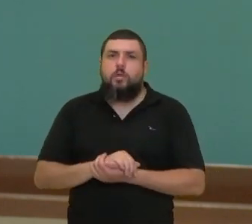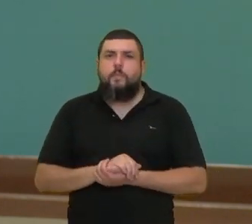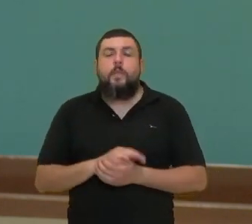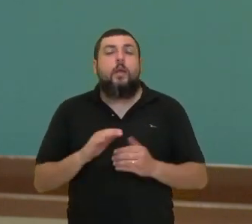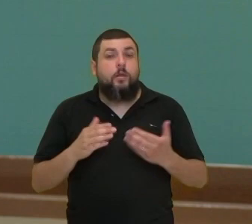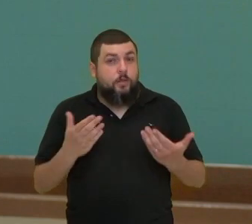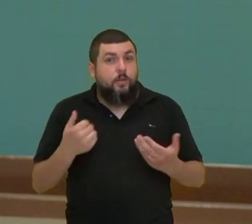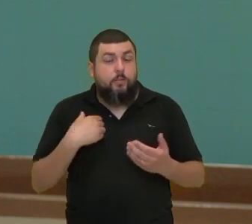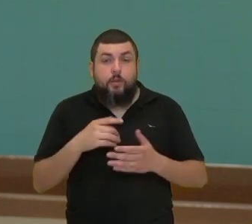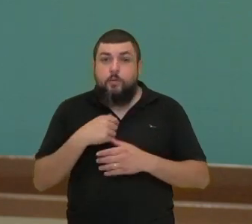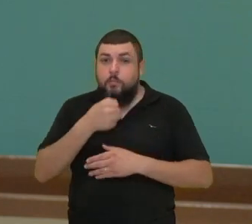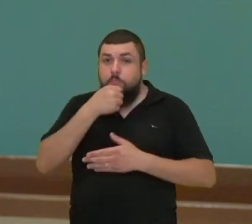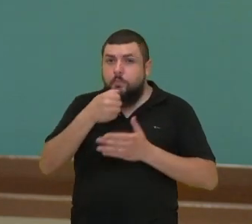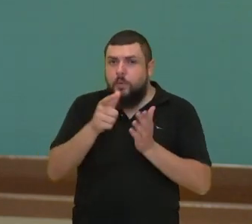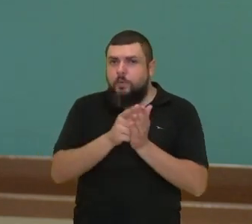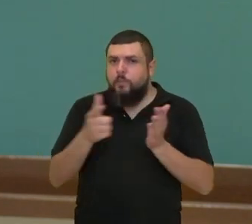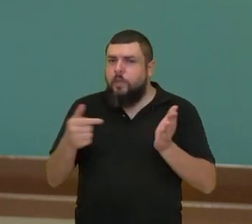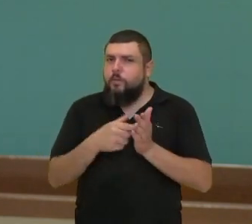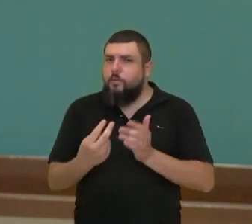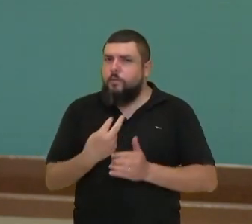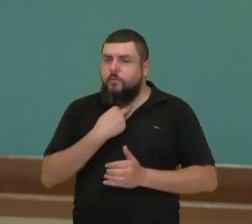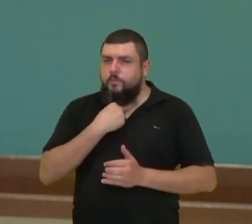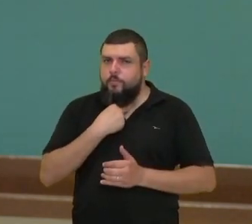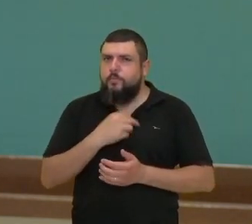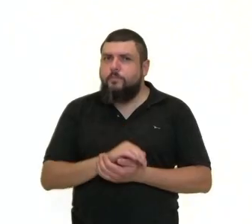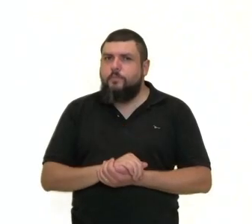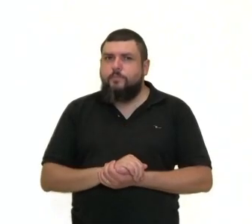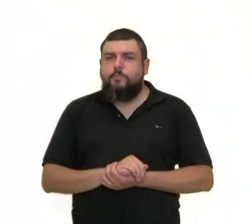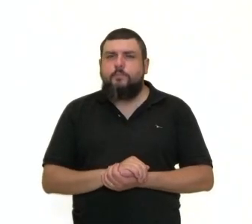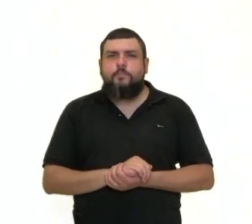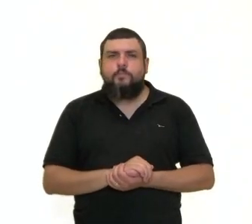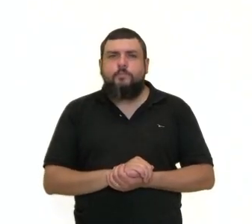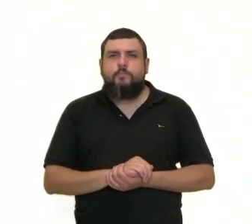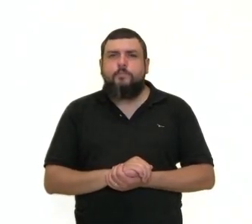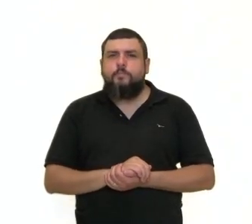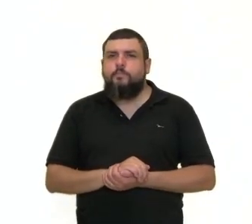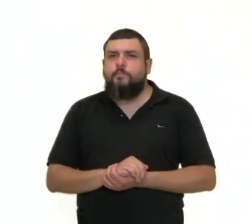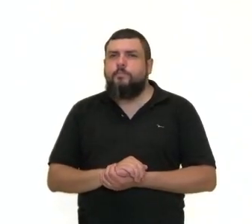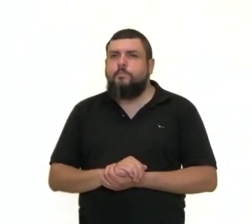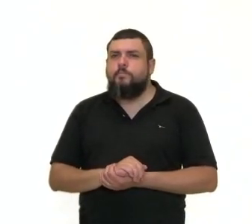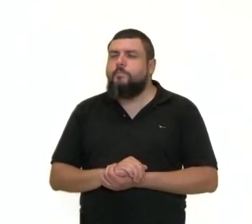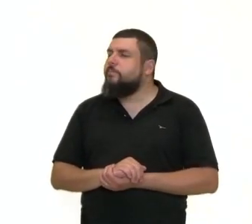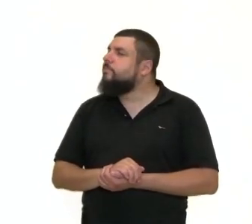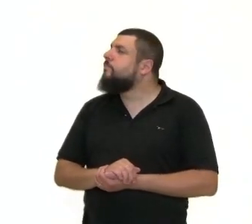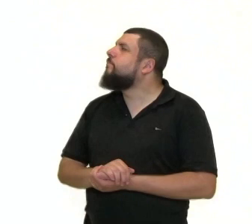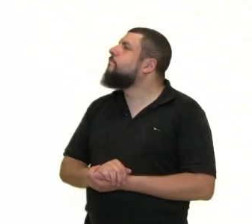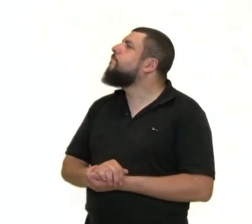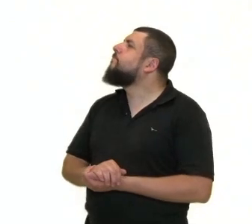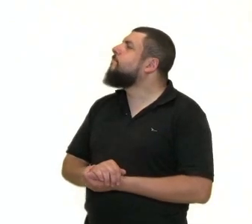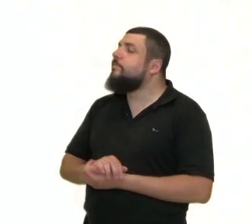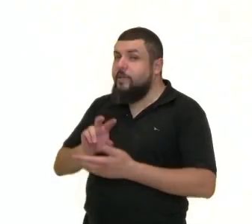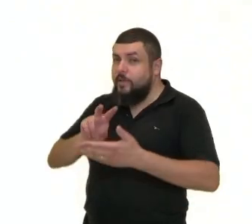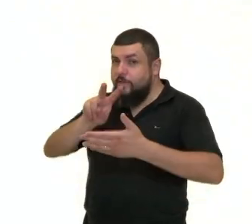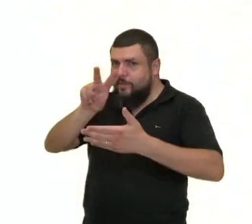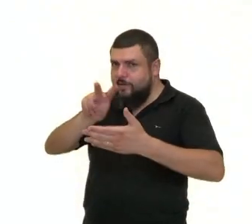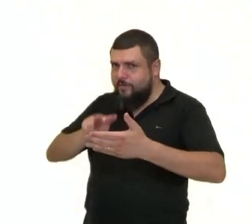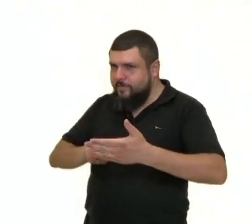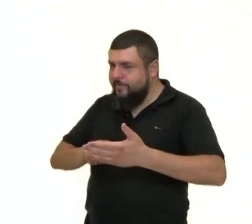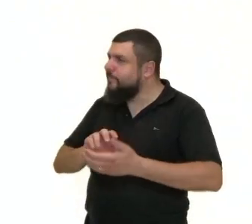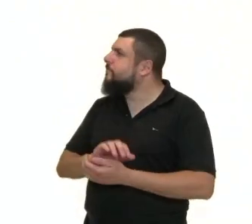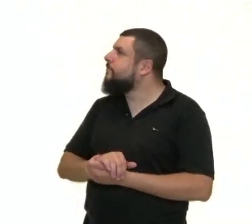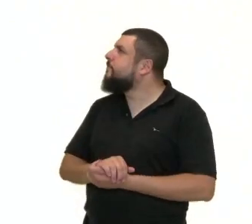com a reportagem que nós estamos lendo, não pode. Saiba mais. Você acabou de ler o trecho de